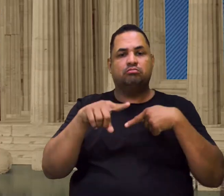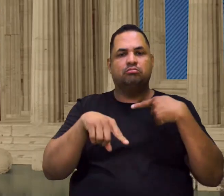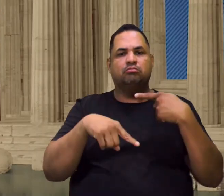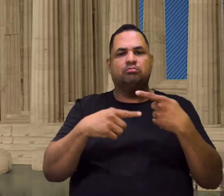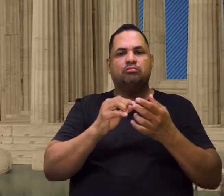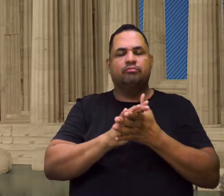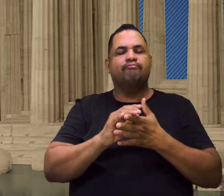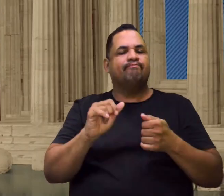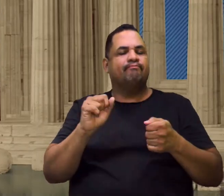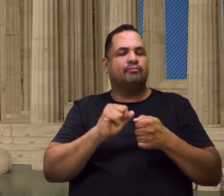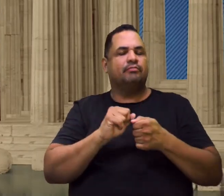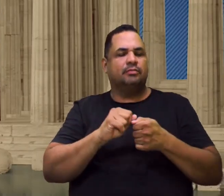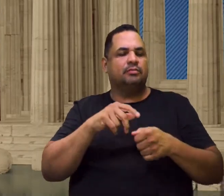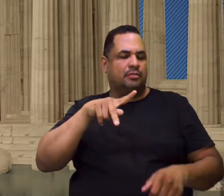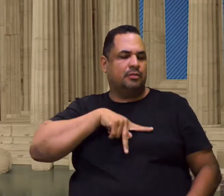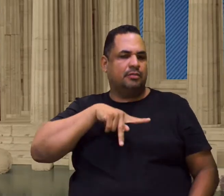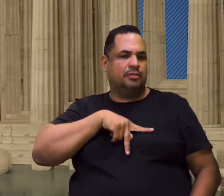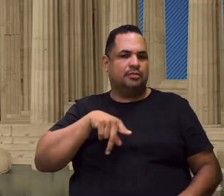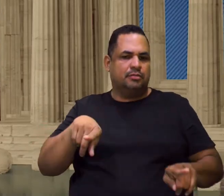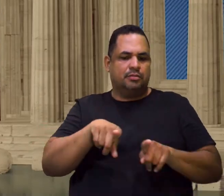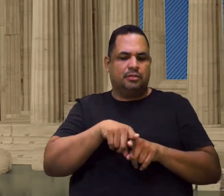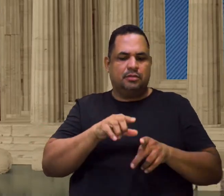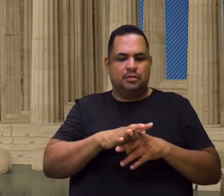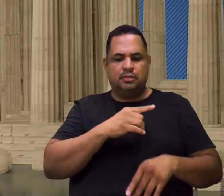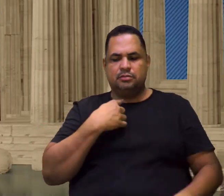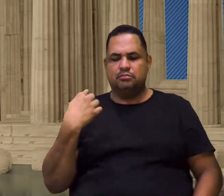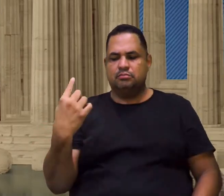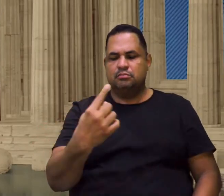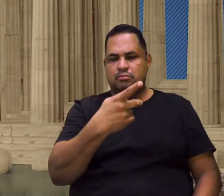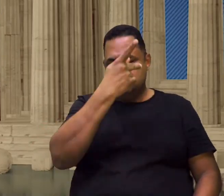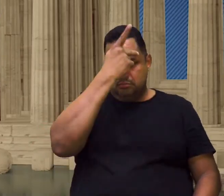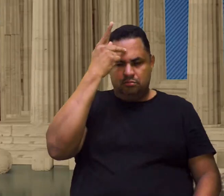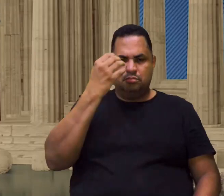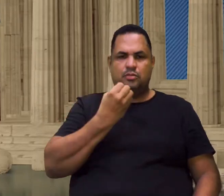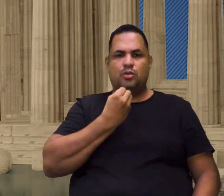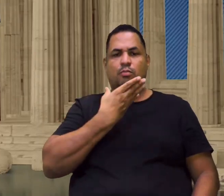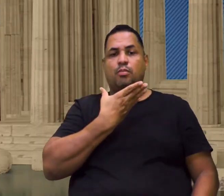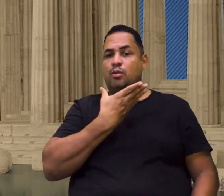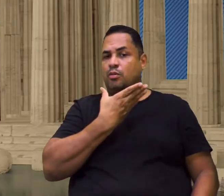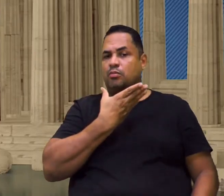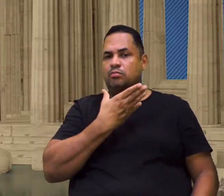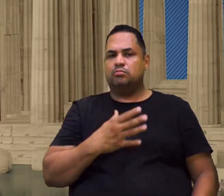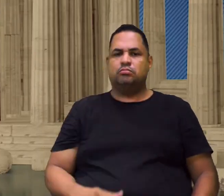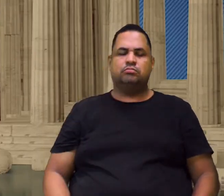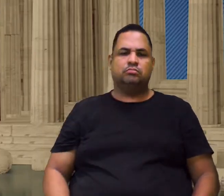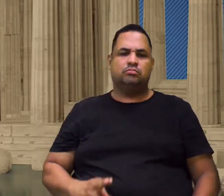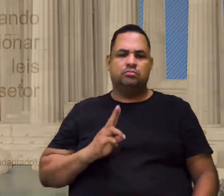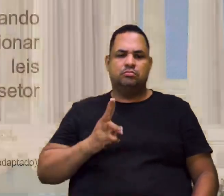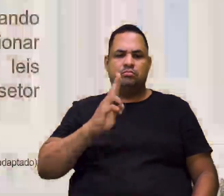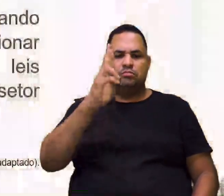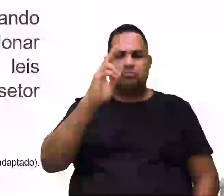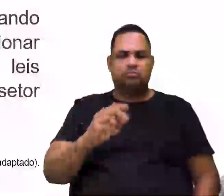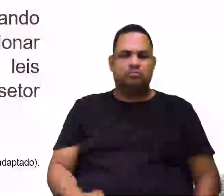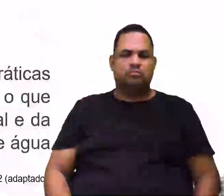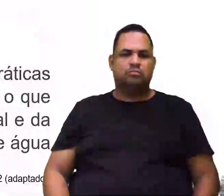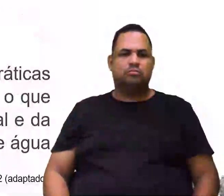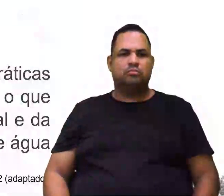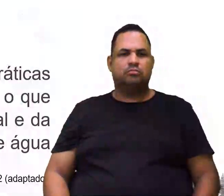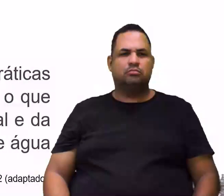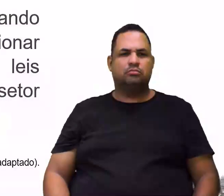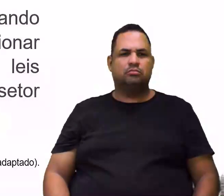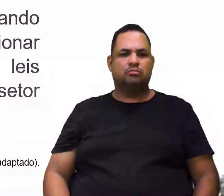automaticamente se faz para ele também e para aquelas pessoas em volta. É o bem, né? Nesse sentido. Continuando, olha aí.